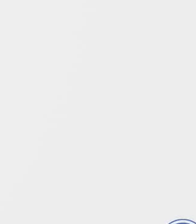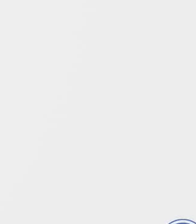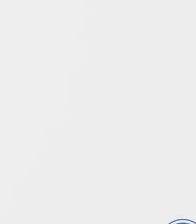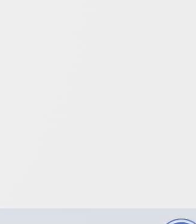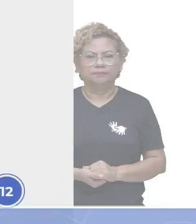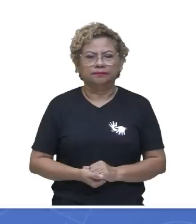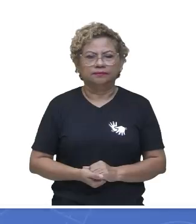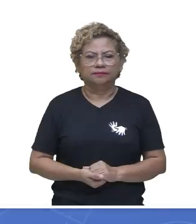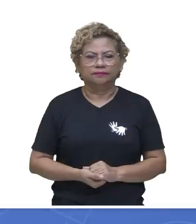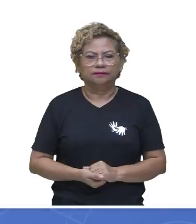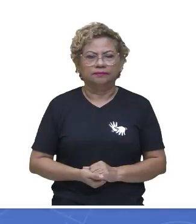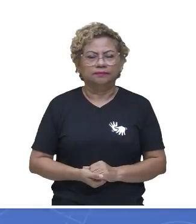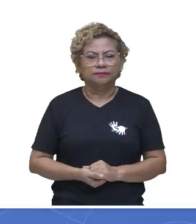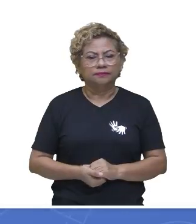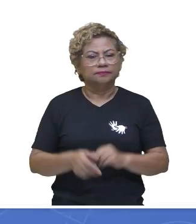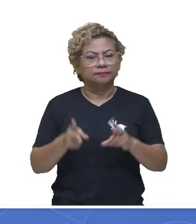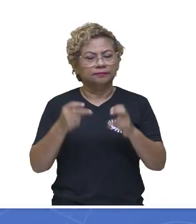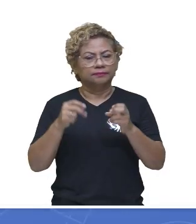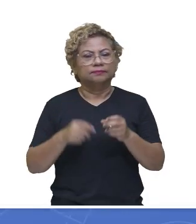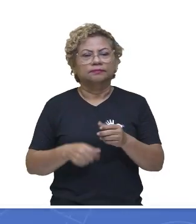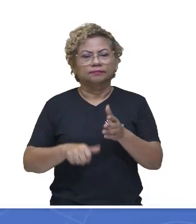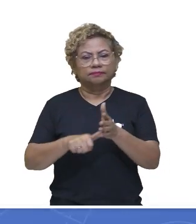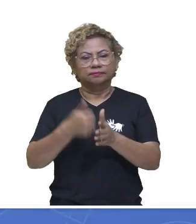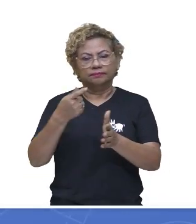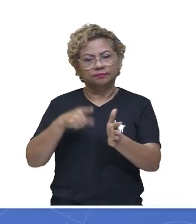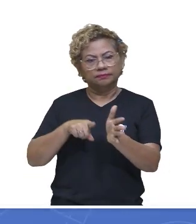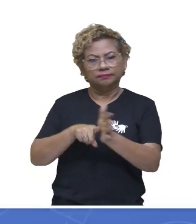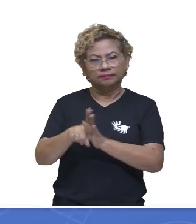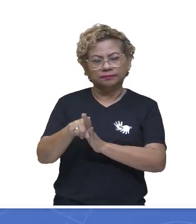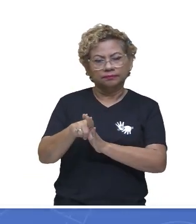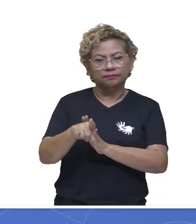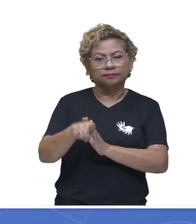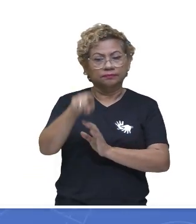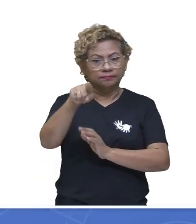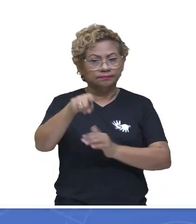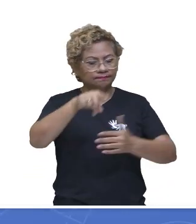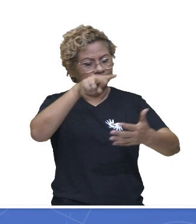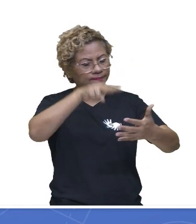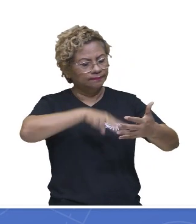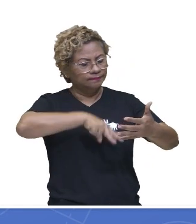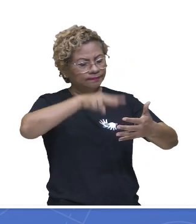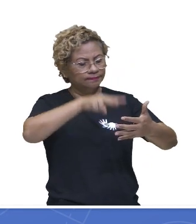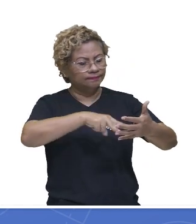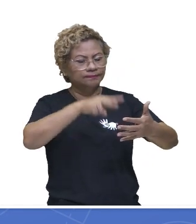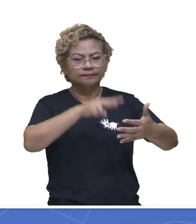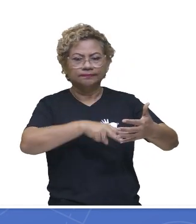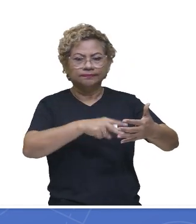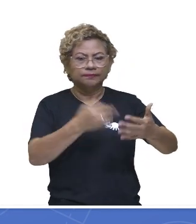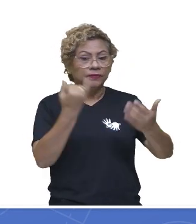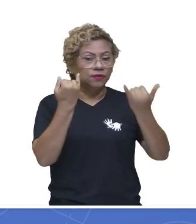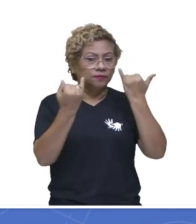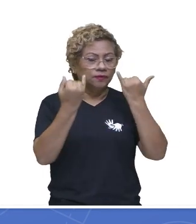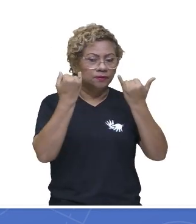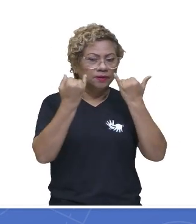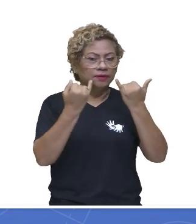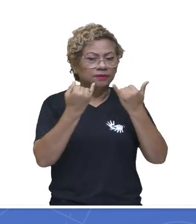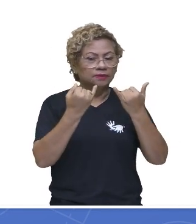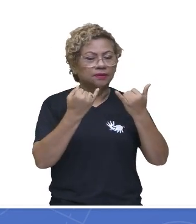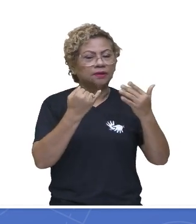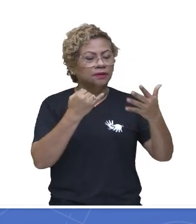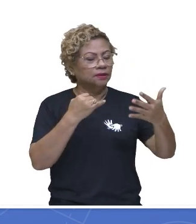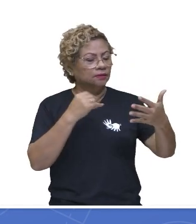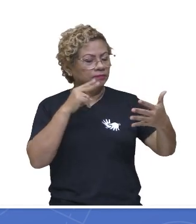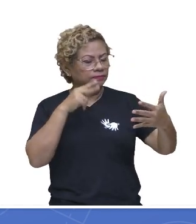Então aí está a nossa DLI, tá? Uma questão de vestibular. Leiam com atenção, tá tranquila essa questão demais, tá? Vocês já têm condições de